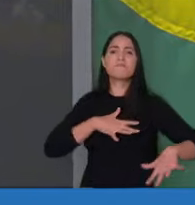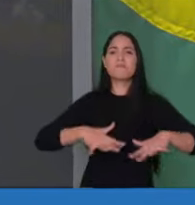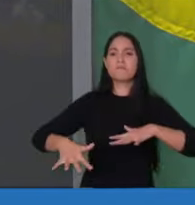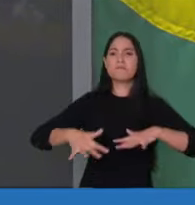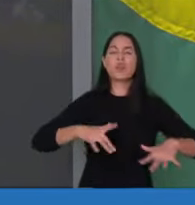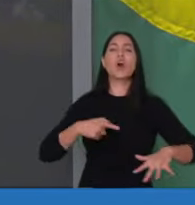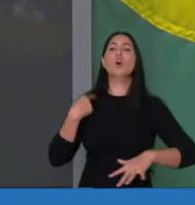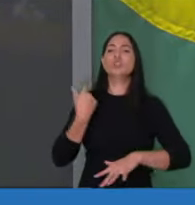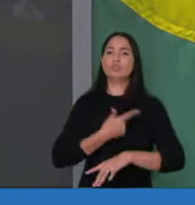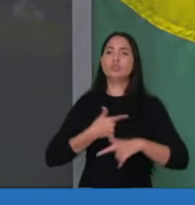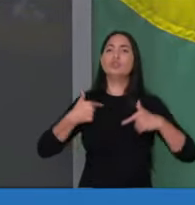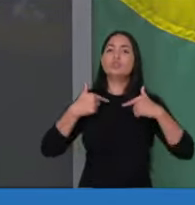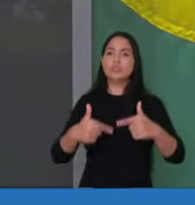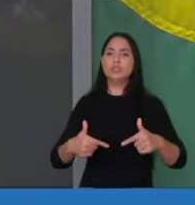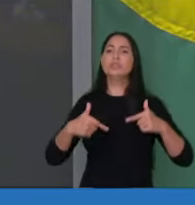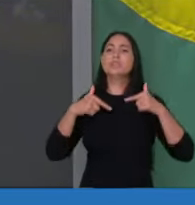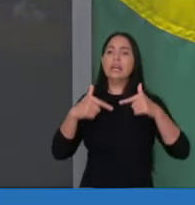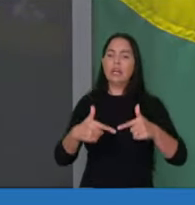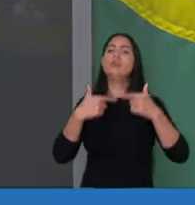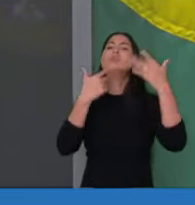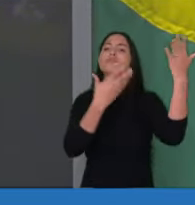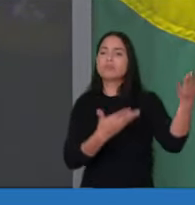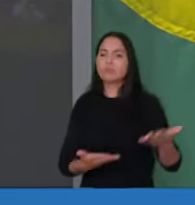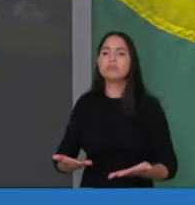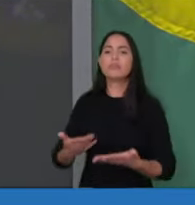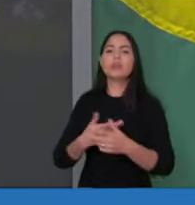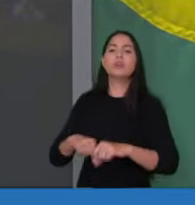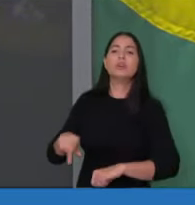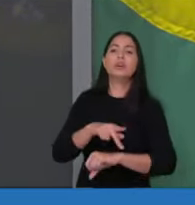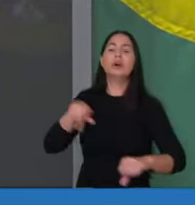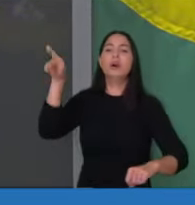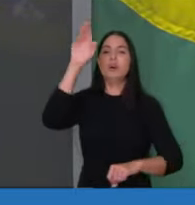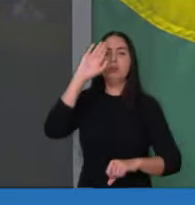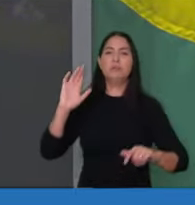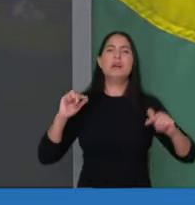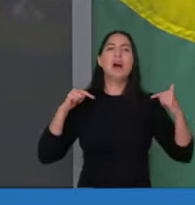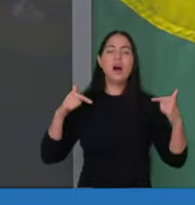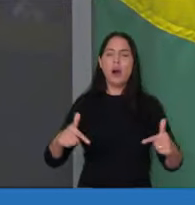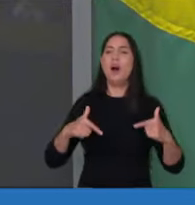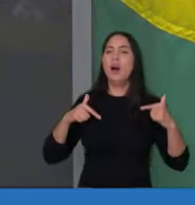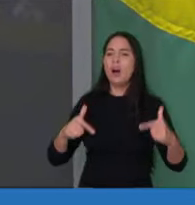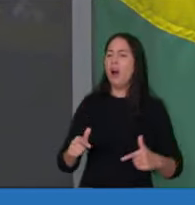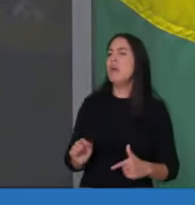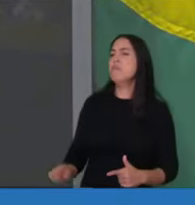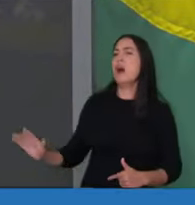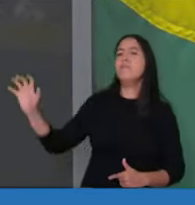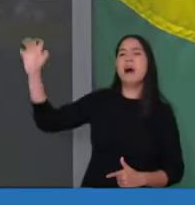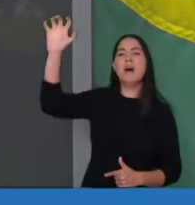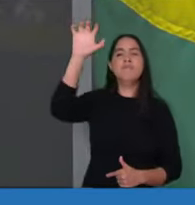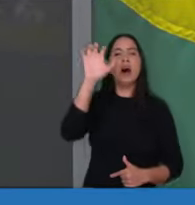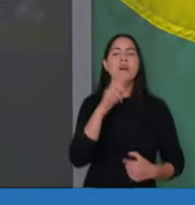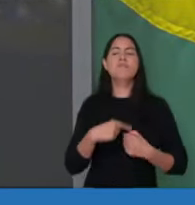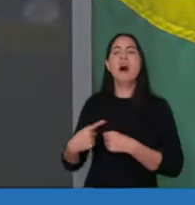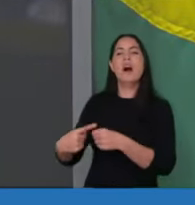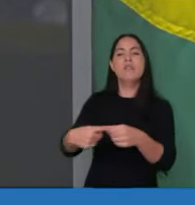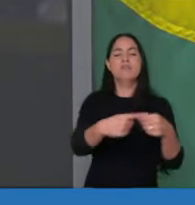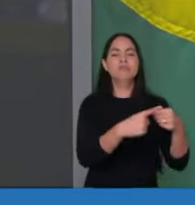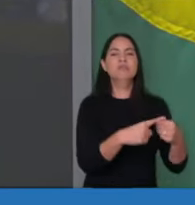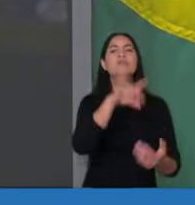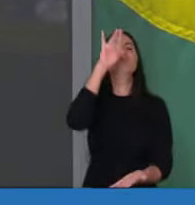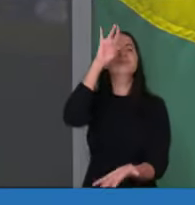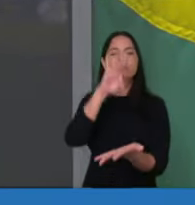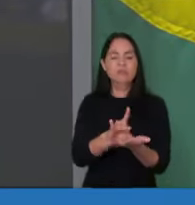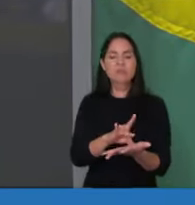luta, transformamos a luta em uma luta nacional. Nas cidades, nos estados, este de fato é